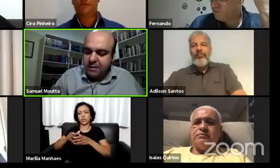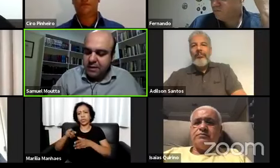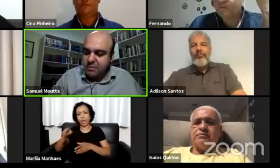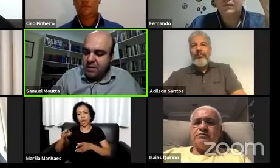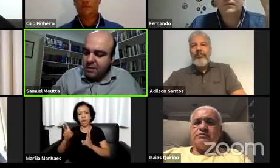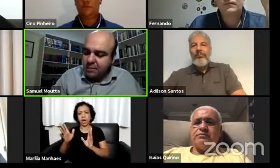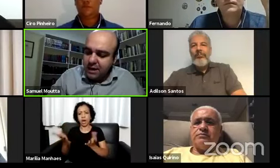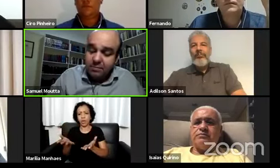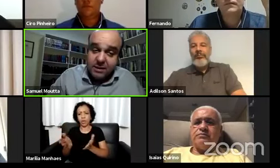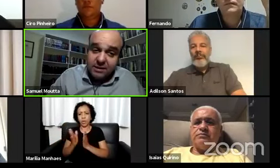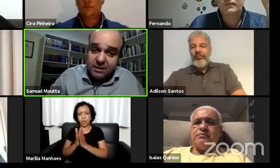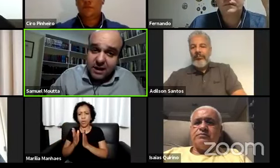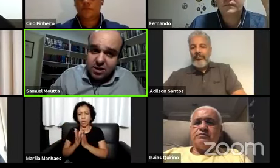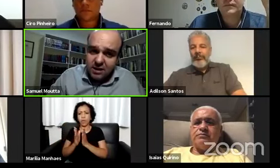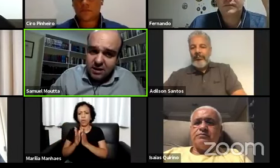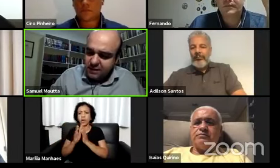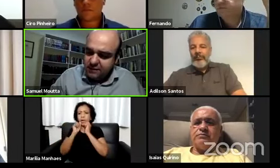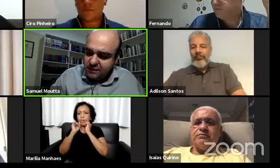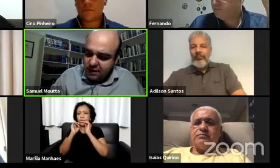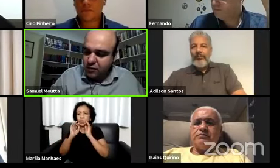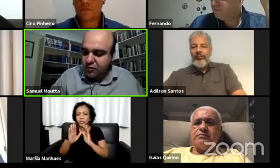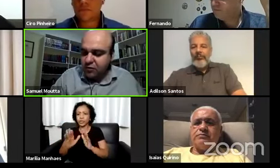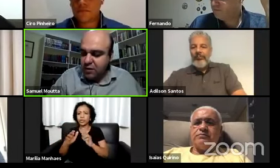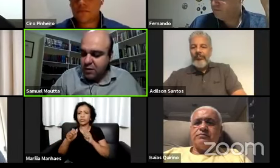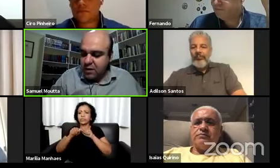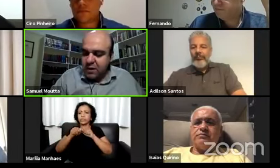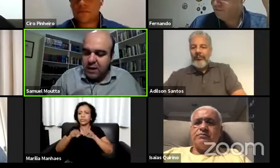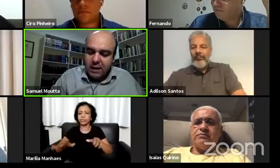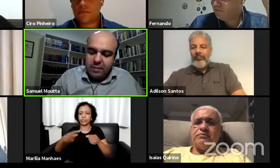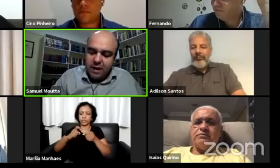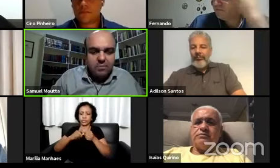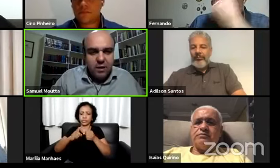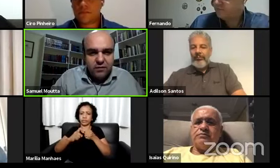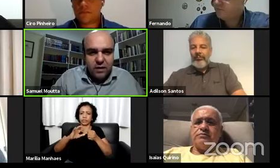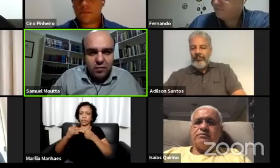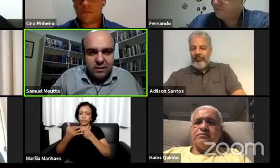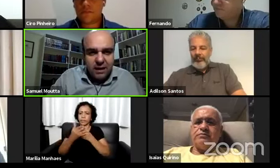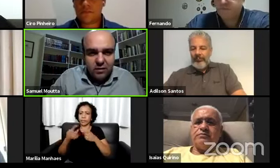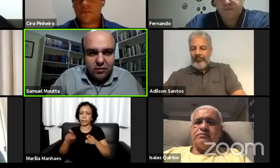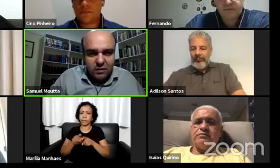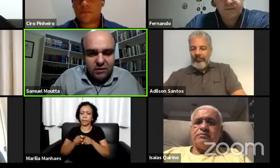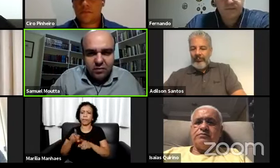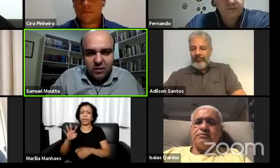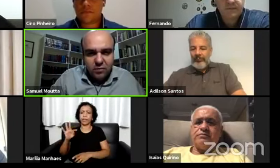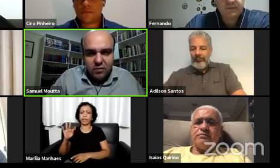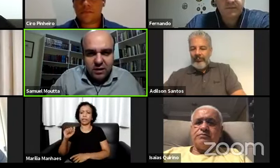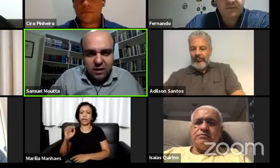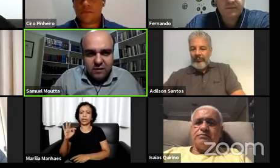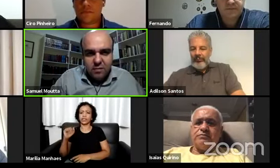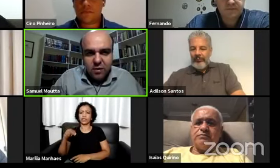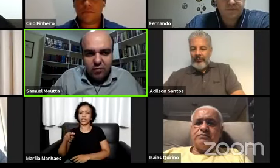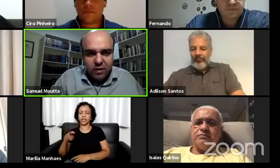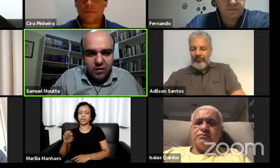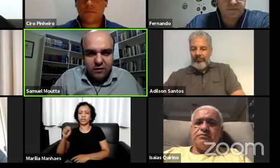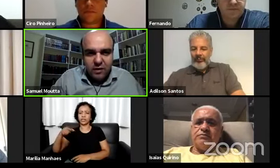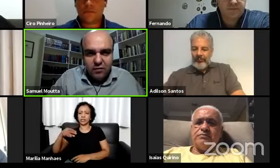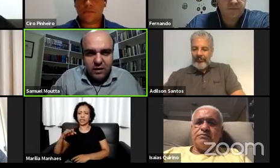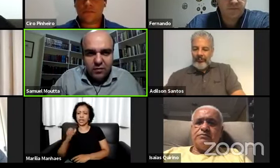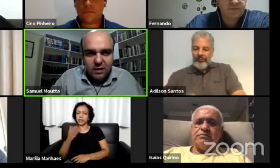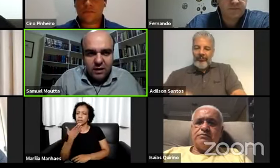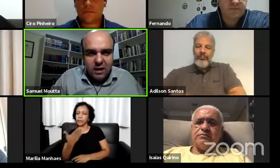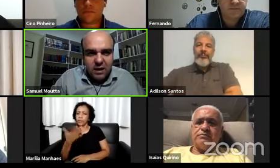dessa pandemia. Também a irmã Tatiane Santos, ela pede pelos enlutados. Uma situação muito triste, irmãos, porque